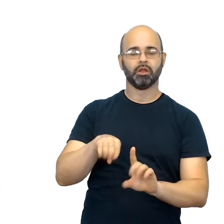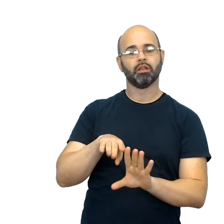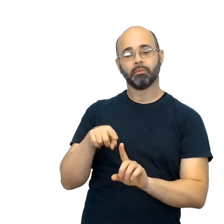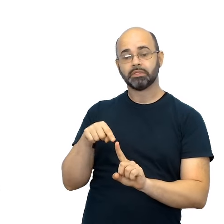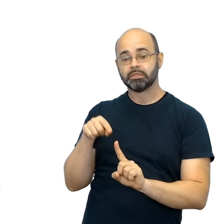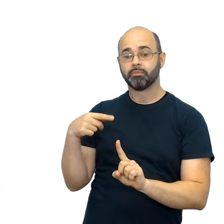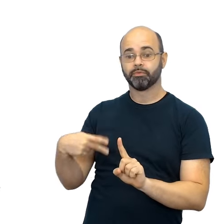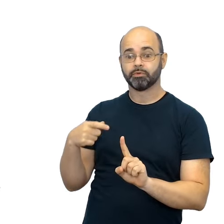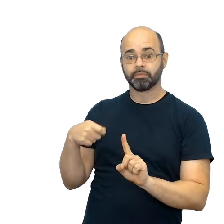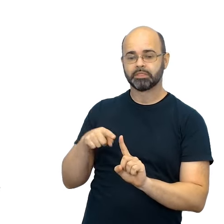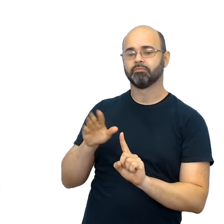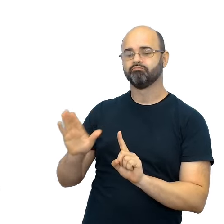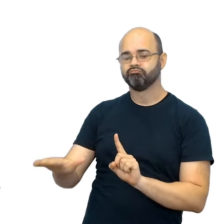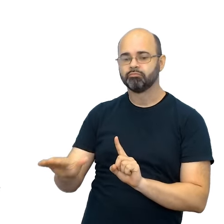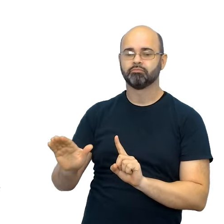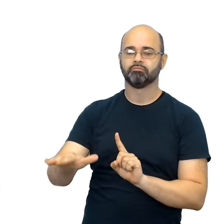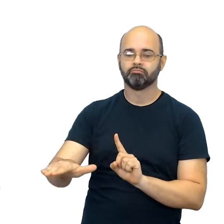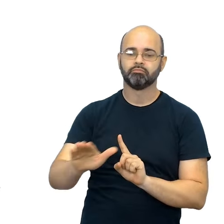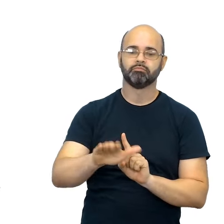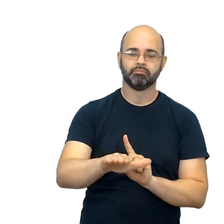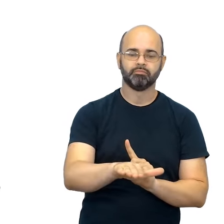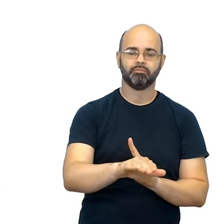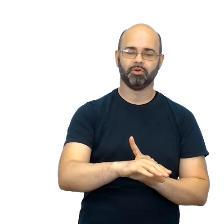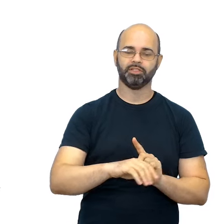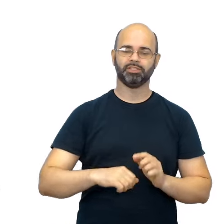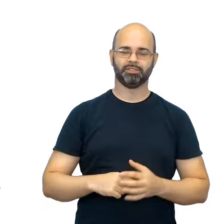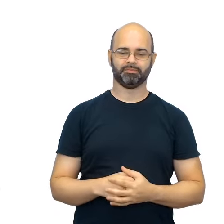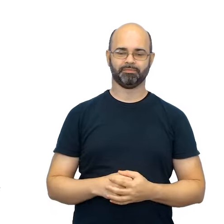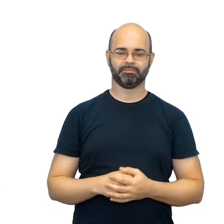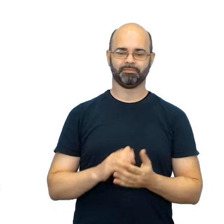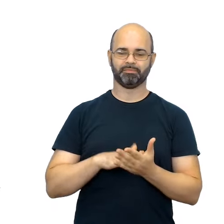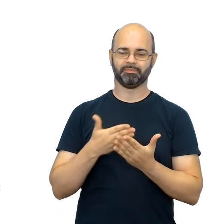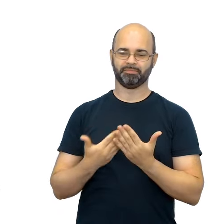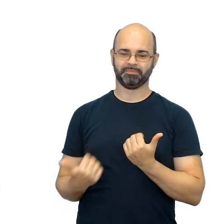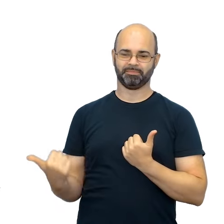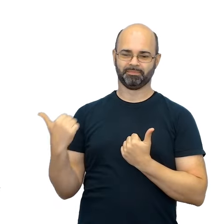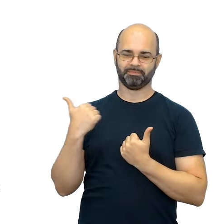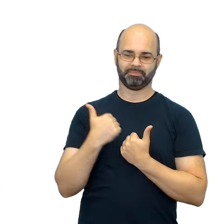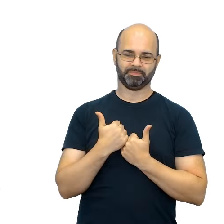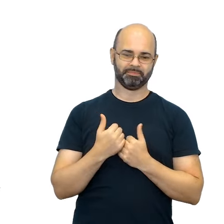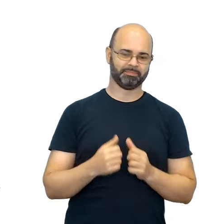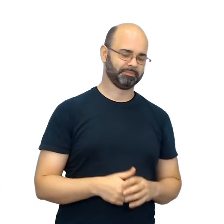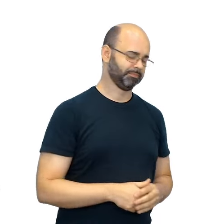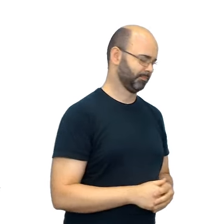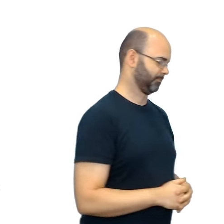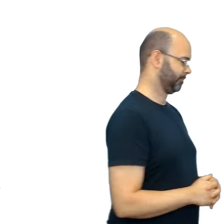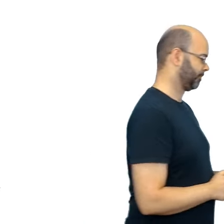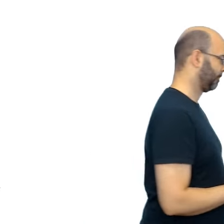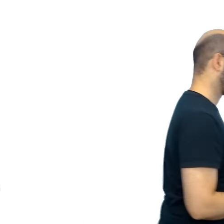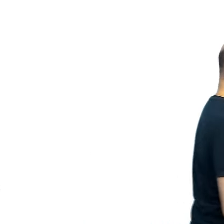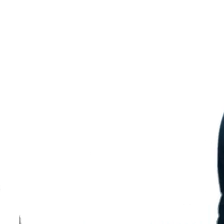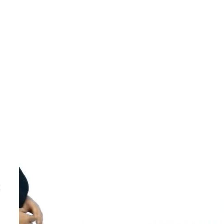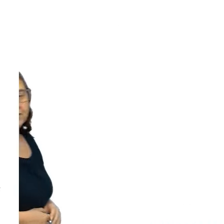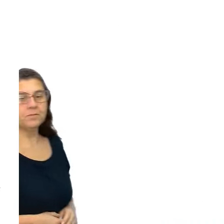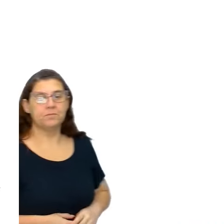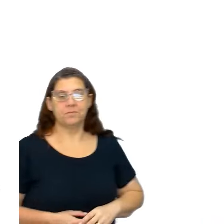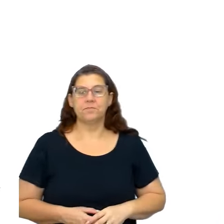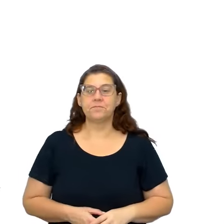intervenções necessárias sempre que possível. Então, esse processo de construção, né,